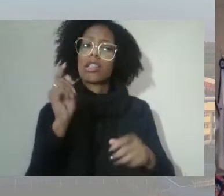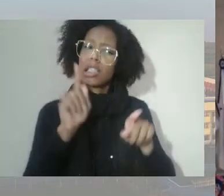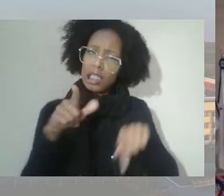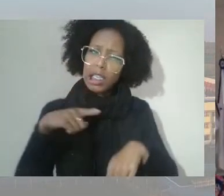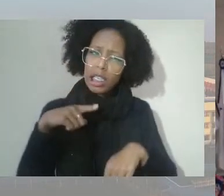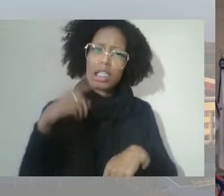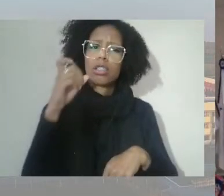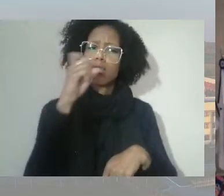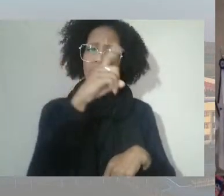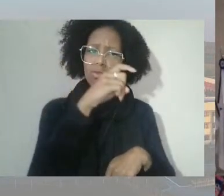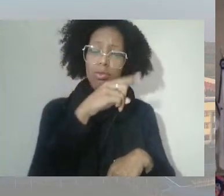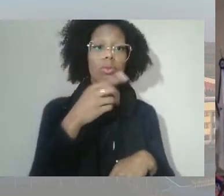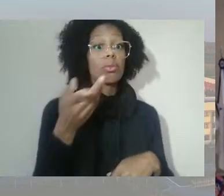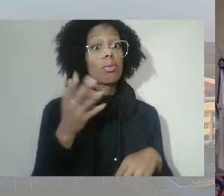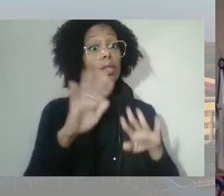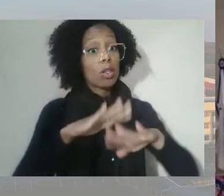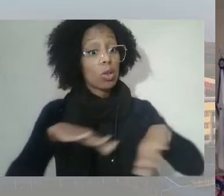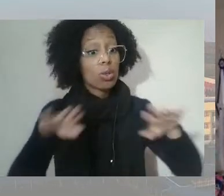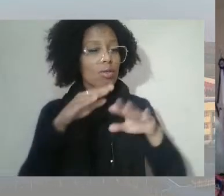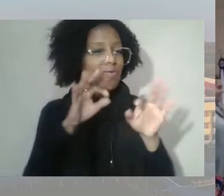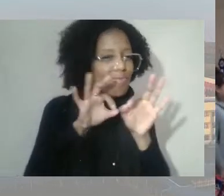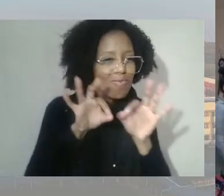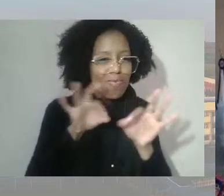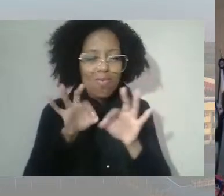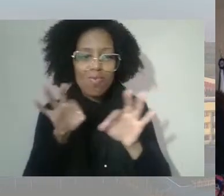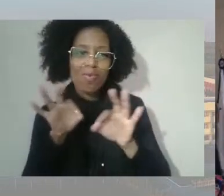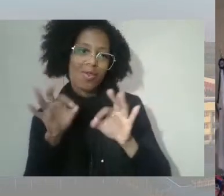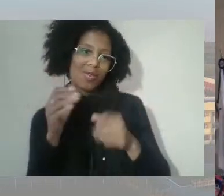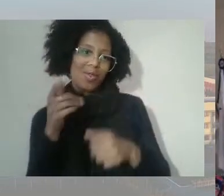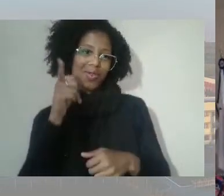Mas aí a gente vai se ajustando.